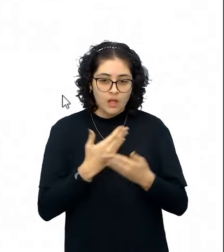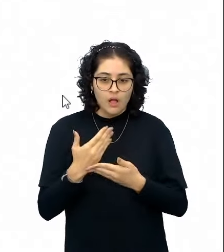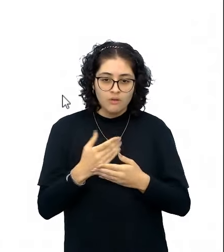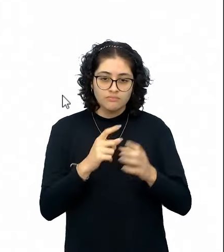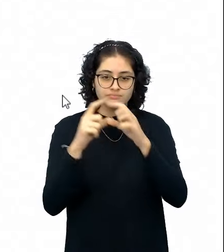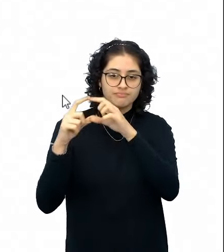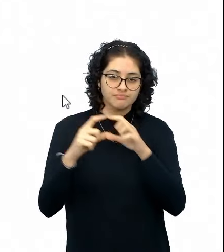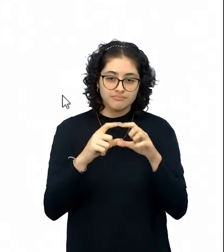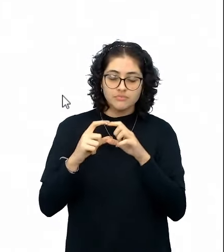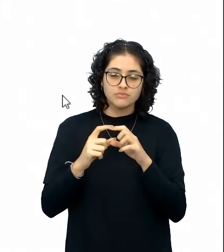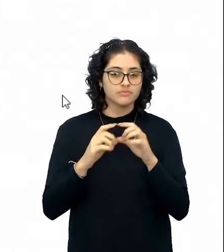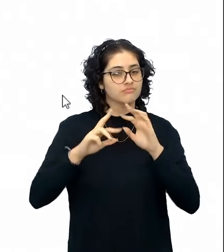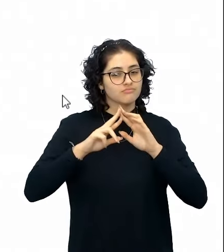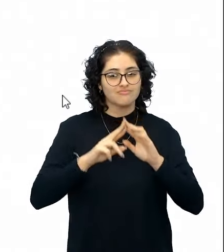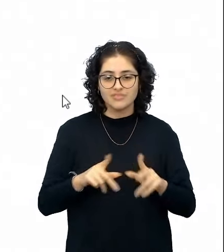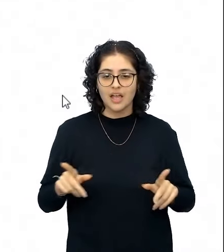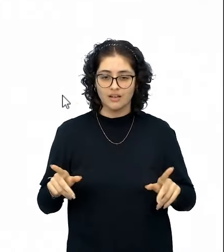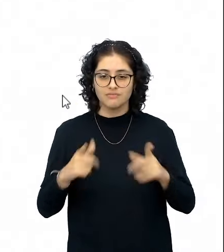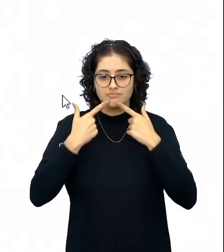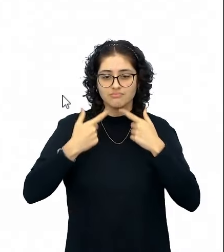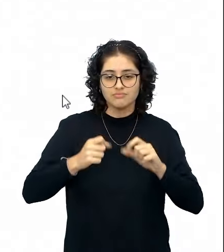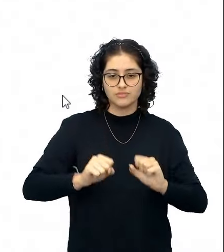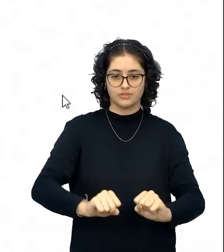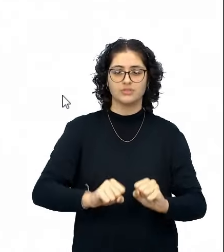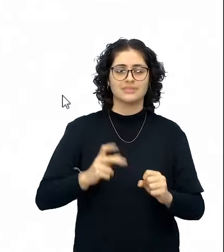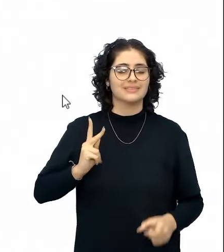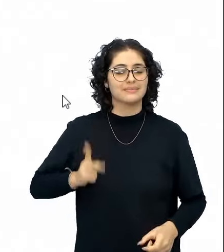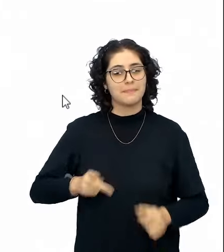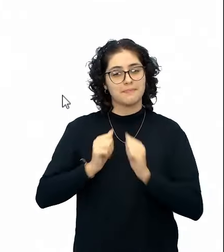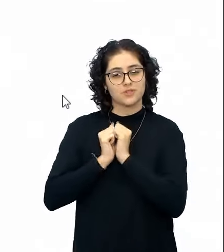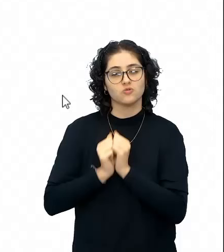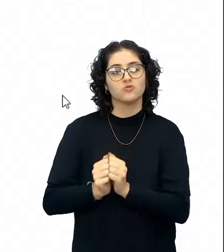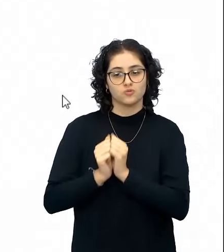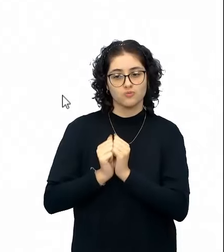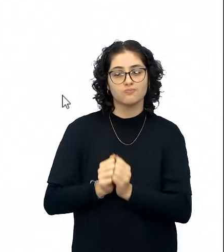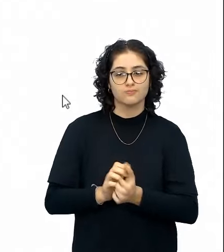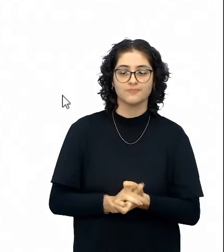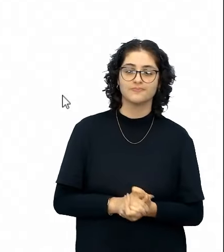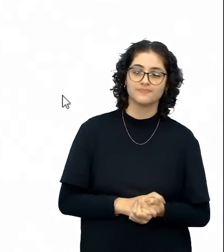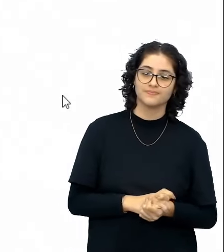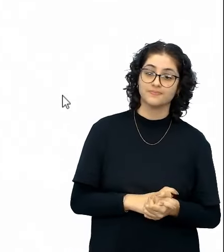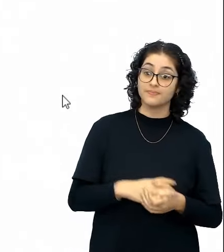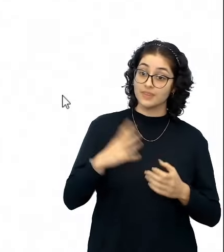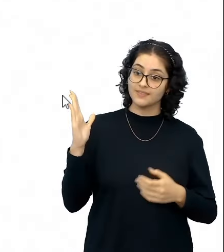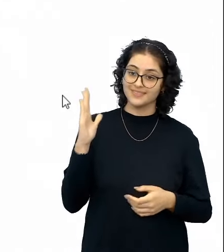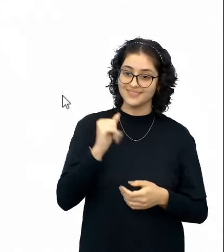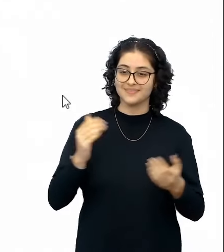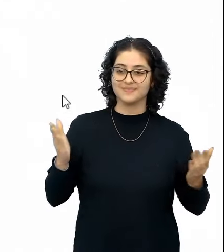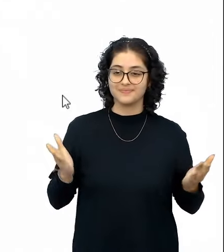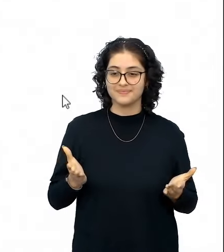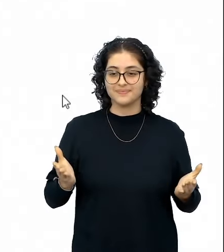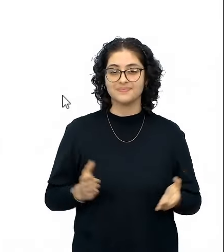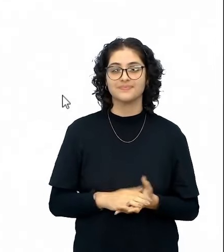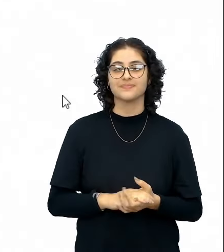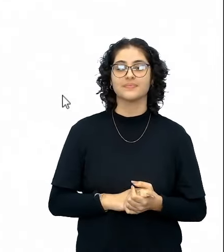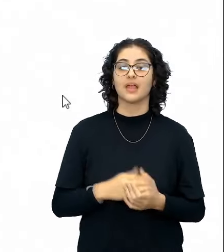quadrinhos quanto com figuras de linguagem que está sempre presente nelas. Vamos agora à aula